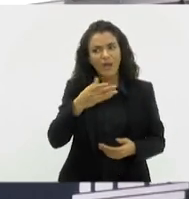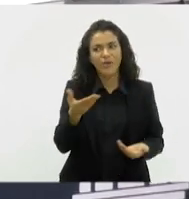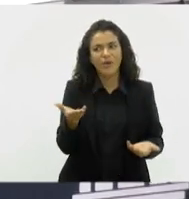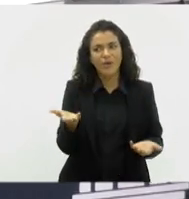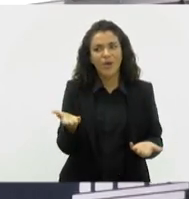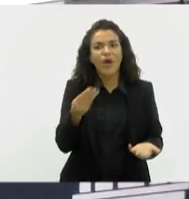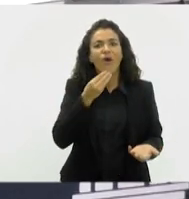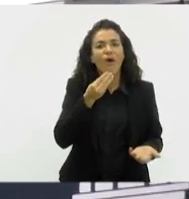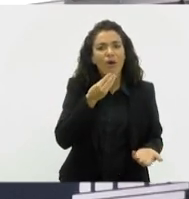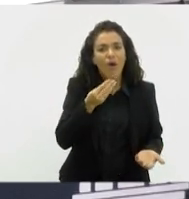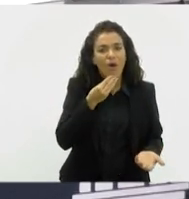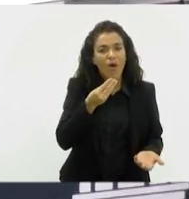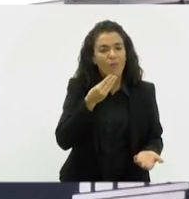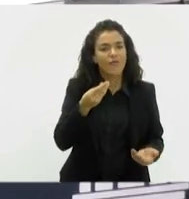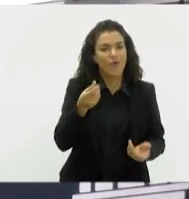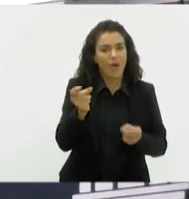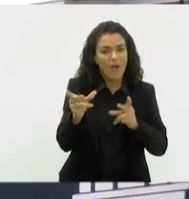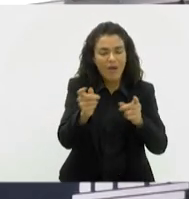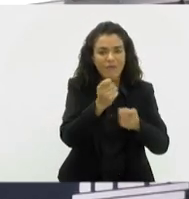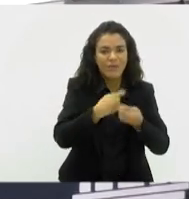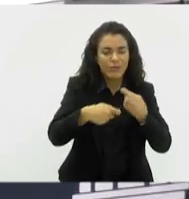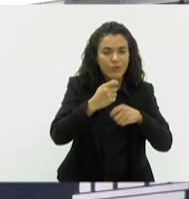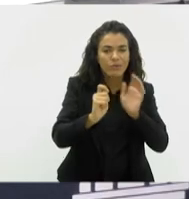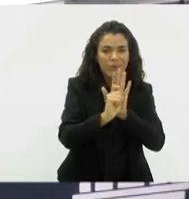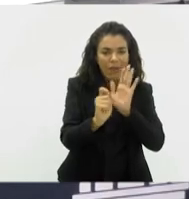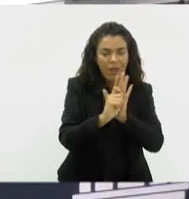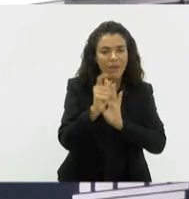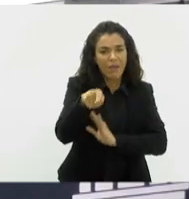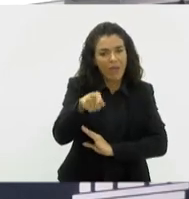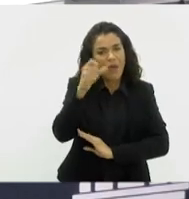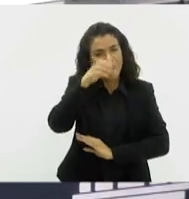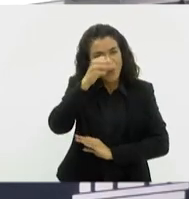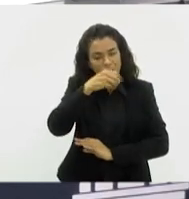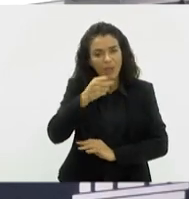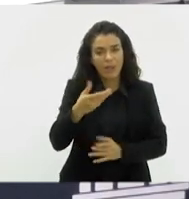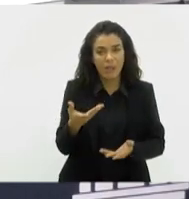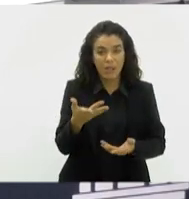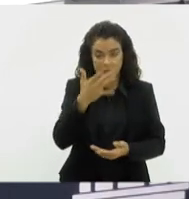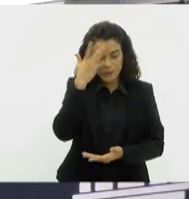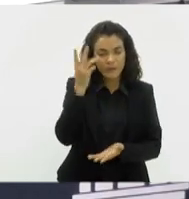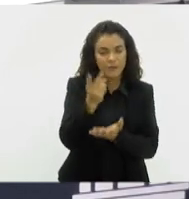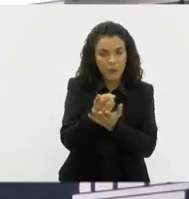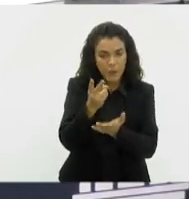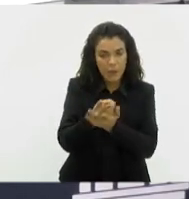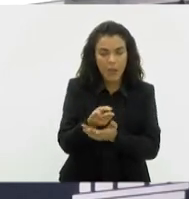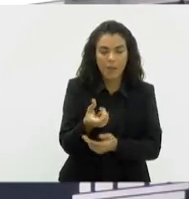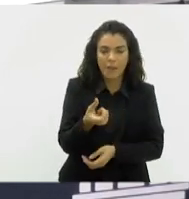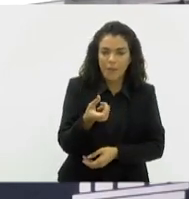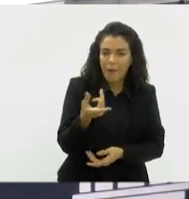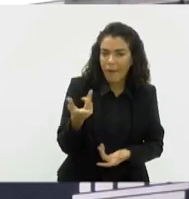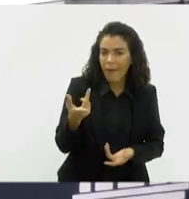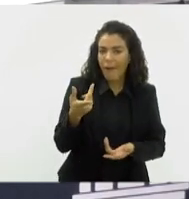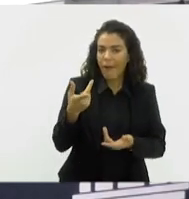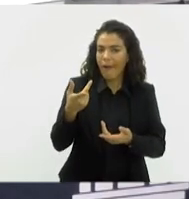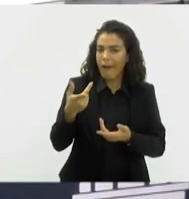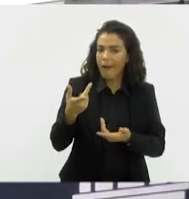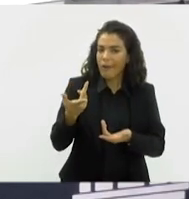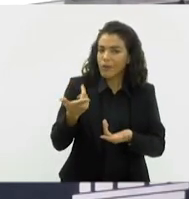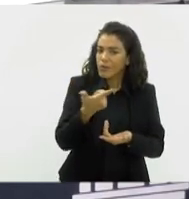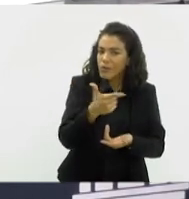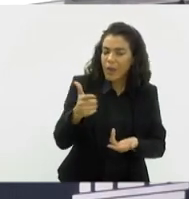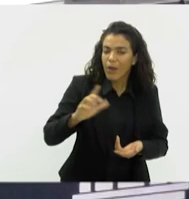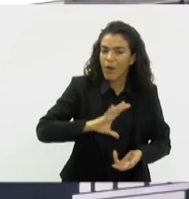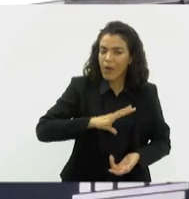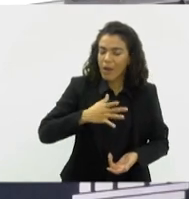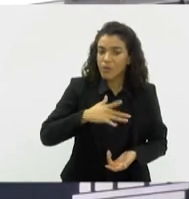autoritário, então, obviamente. Porque o tráfico é autoritário, as pessoas vão continuar... Medo de denunciar. As pessoas vão continuar sendo covardemente agredidas e a gente não vai